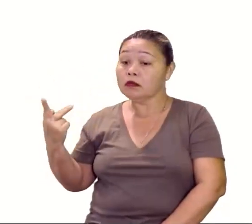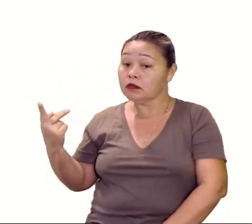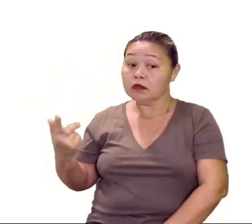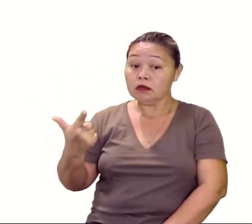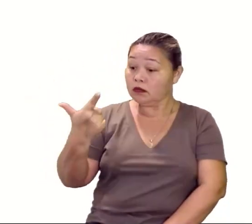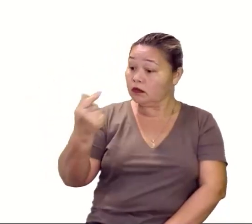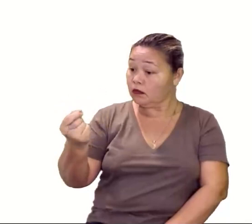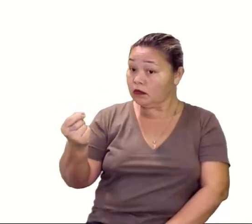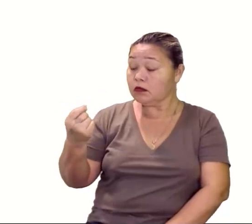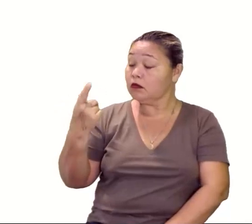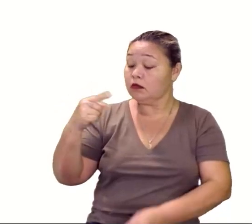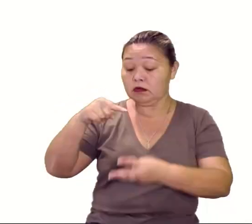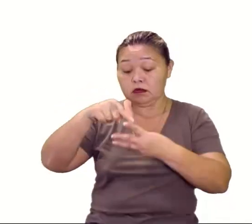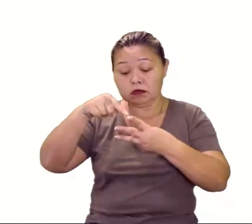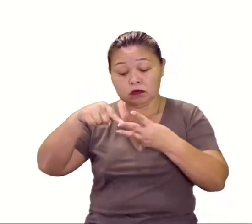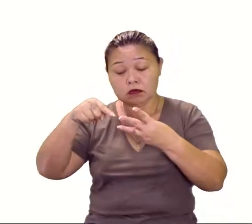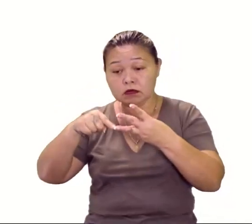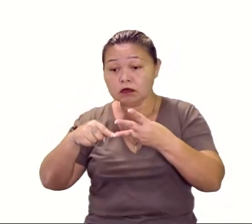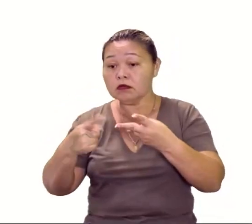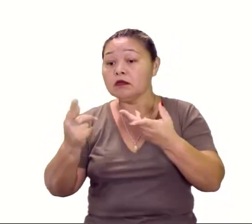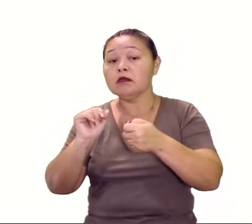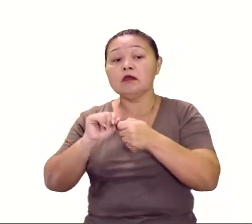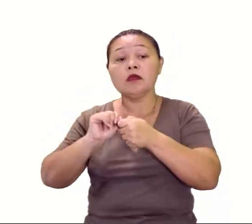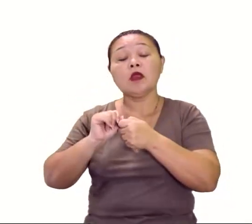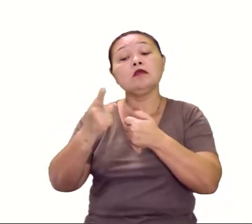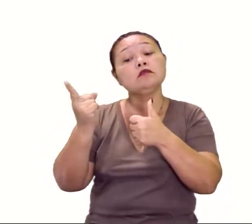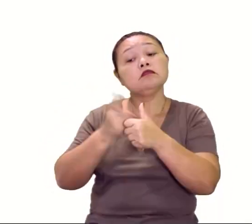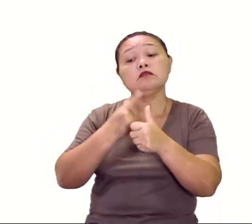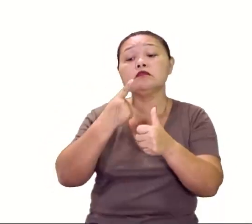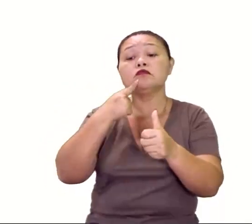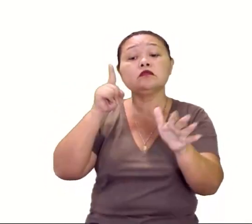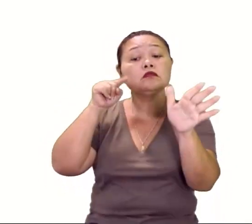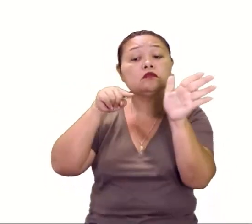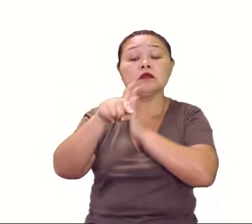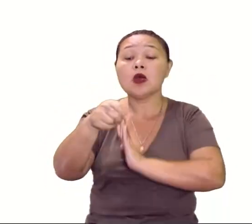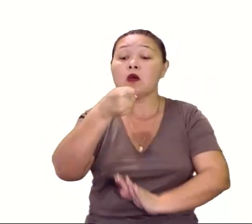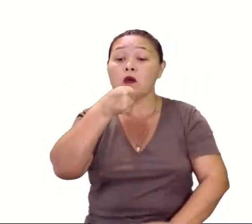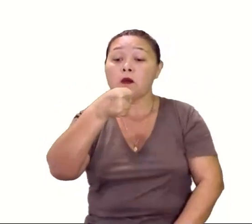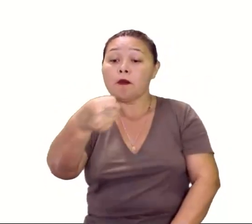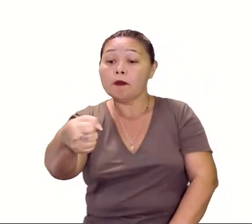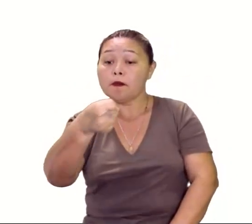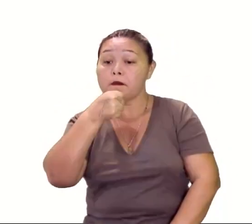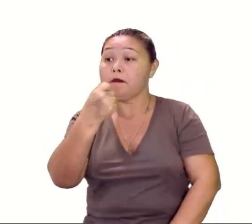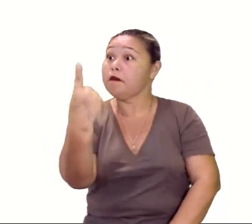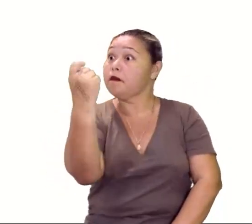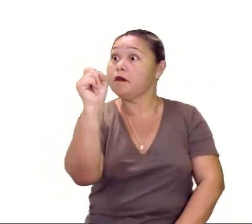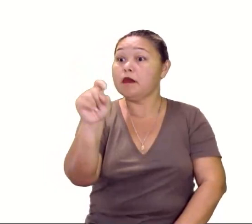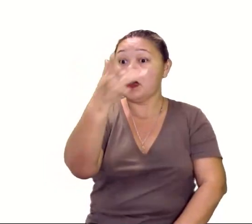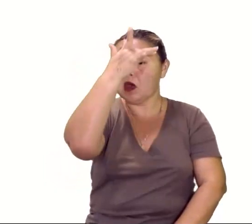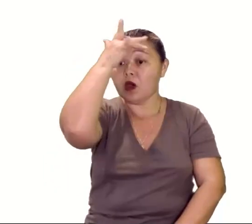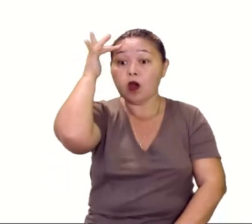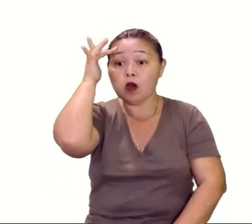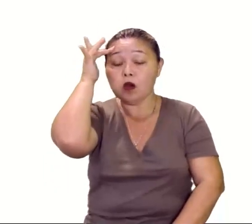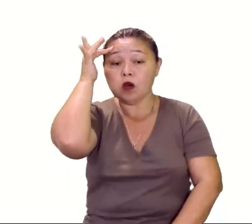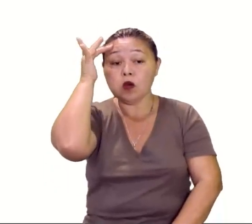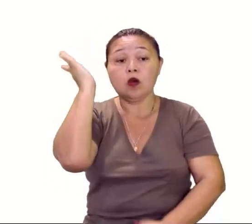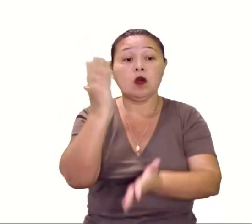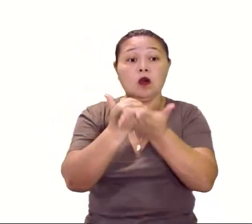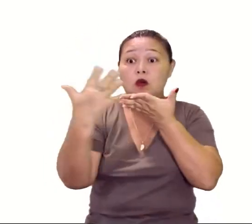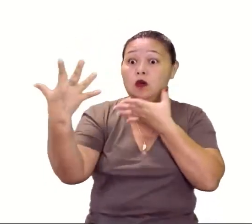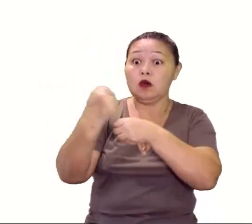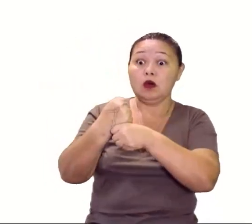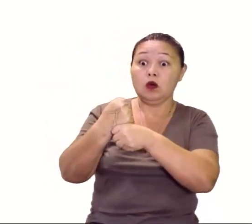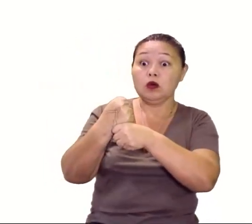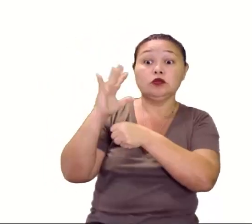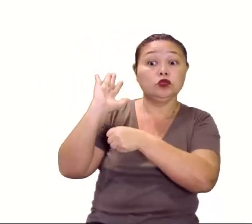a dica aí, né? Primeira parte, já disse que foram 1.000 pessoas consultadas, né? A hora que a gente soma aqui, só no começo aqui já dá os